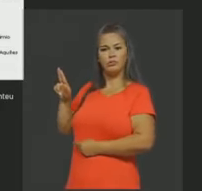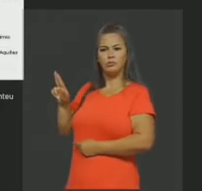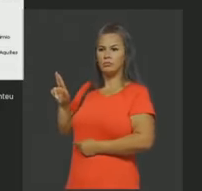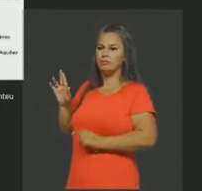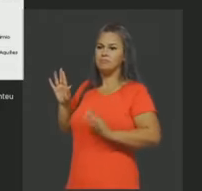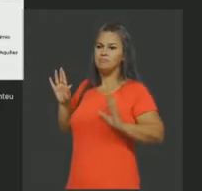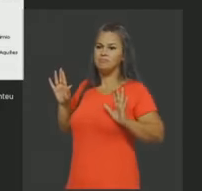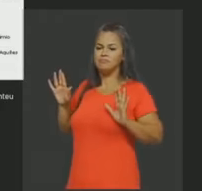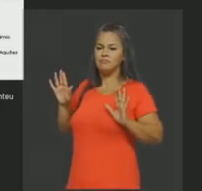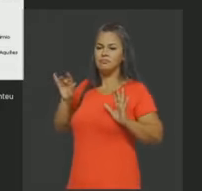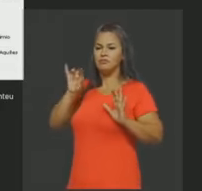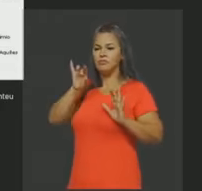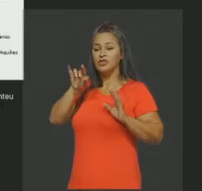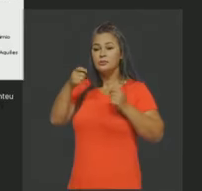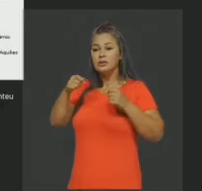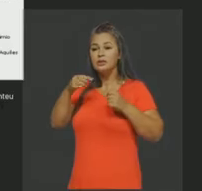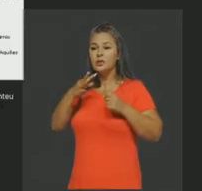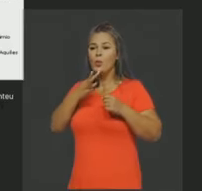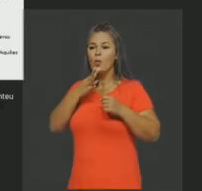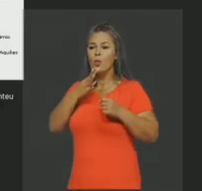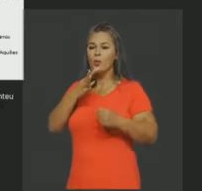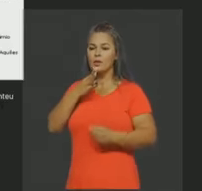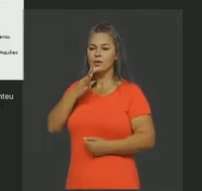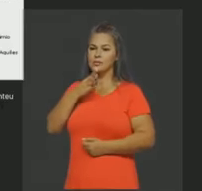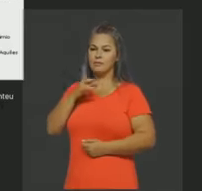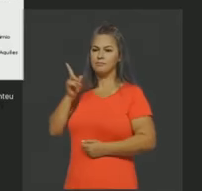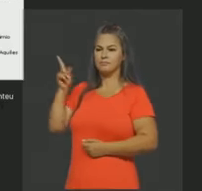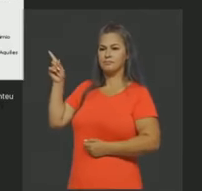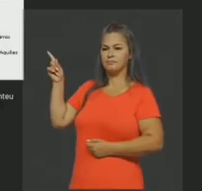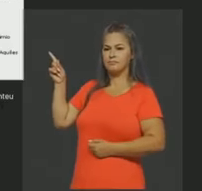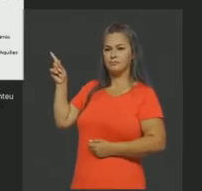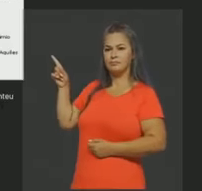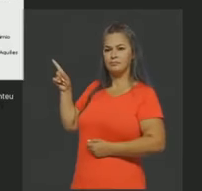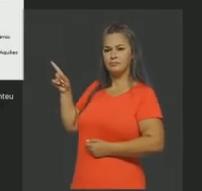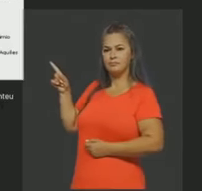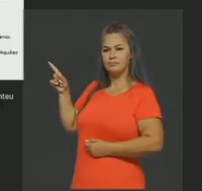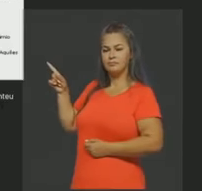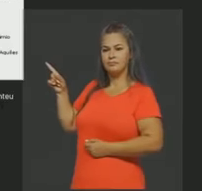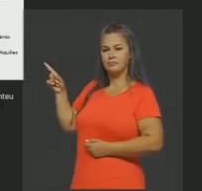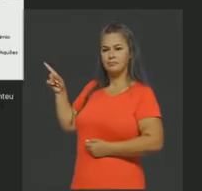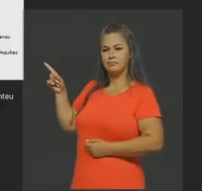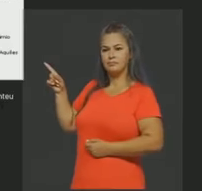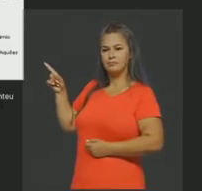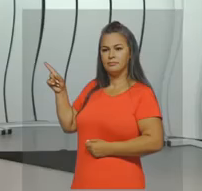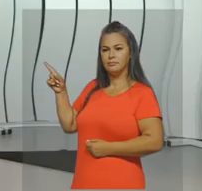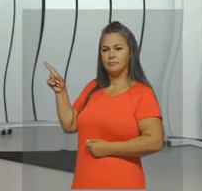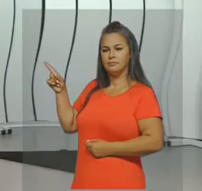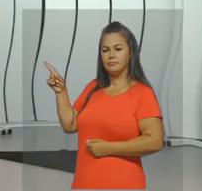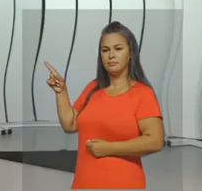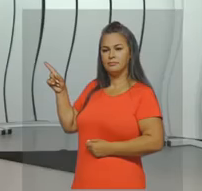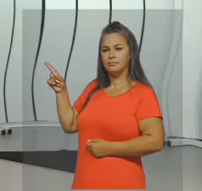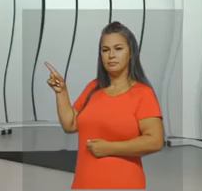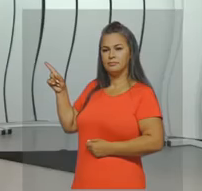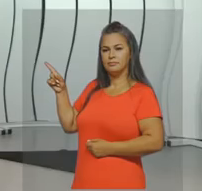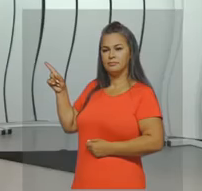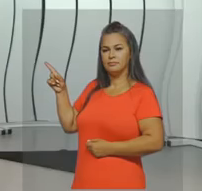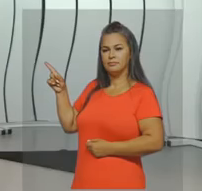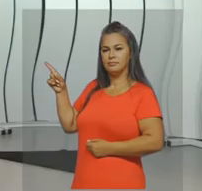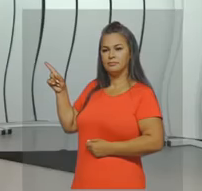Nós temos aqui, né, na perna, o tibial anterior, gastrocnêmico aqui atrás na